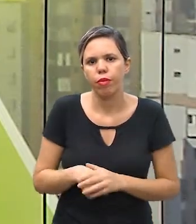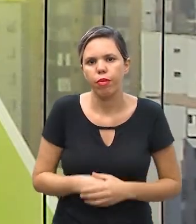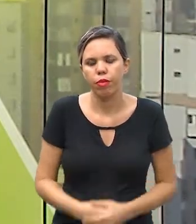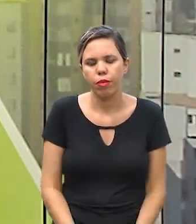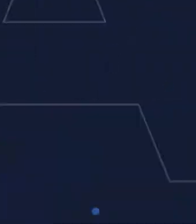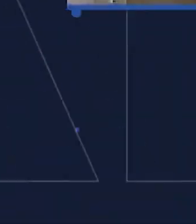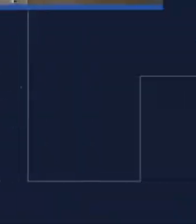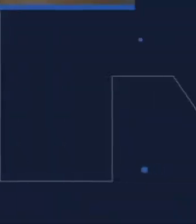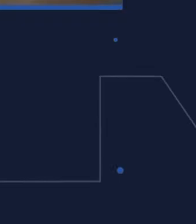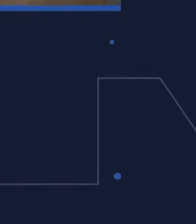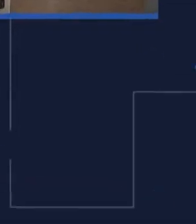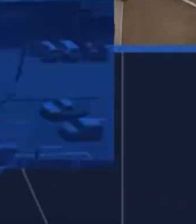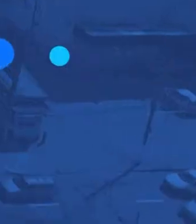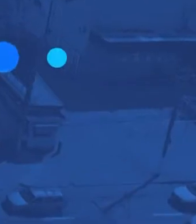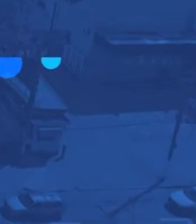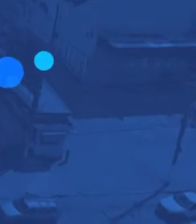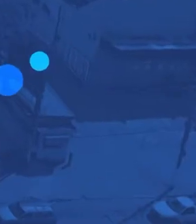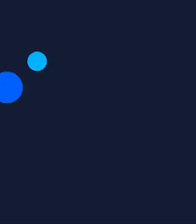temos um quadro.